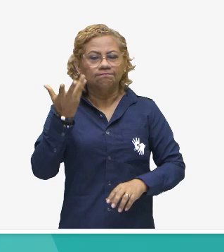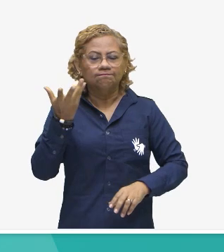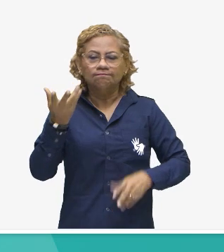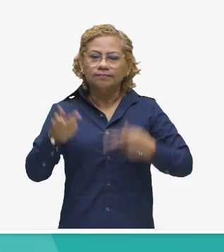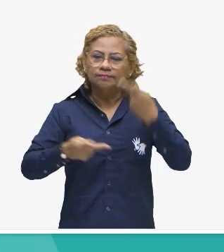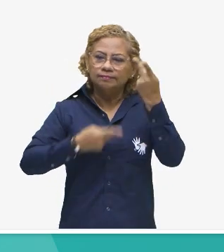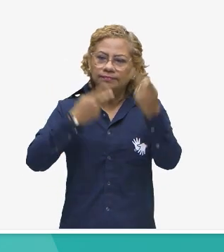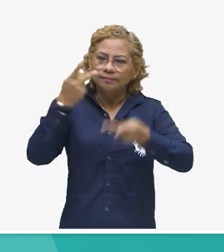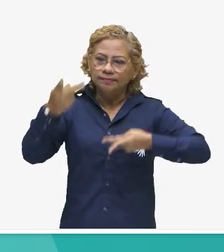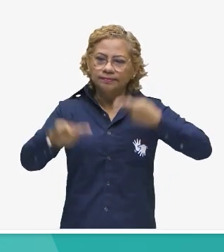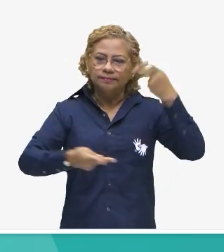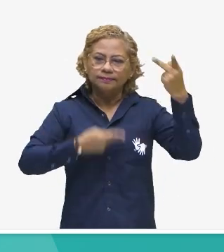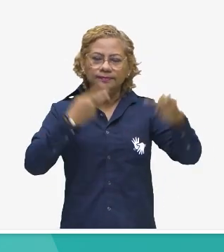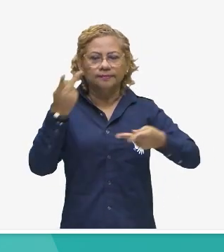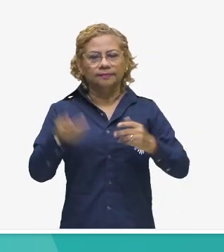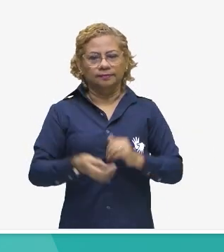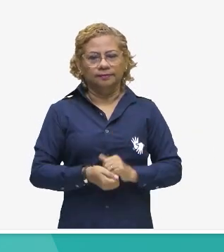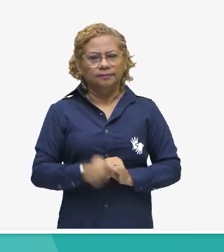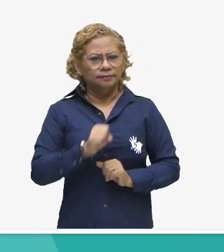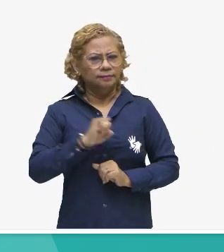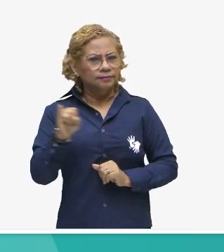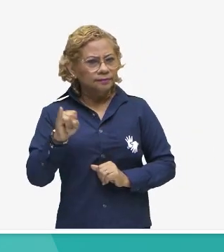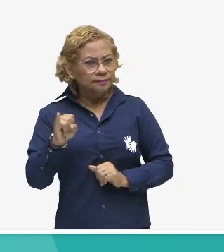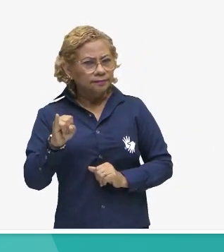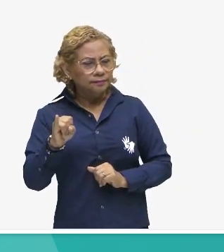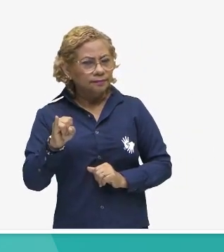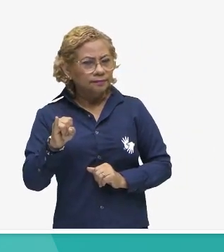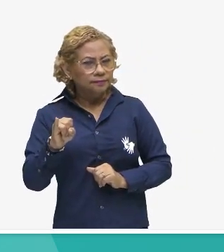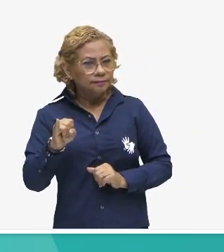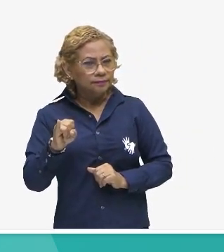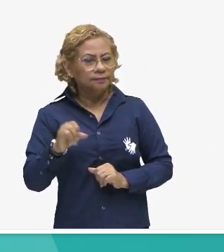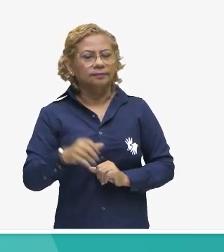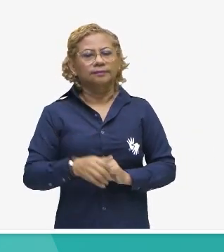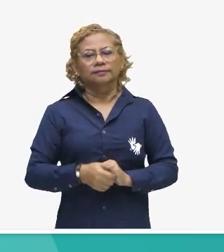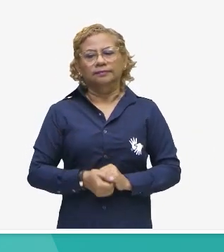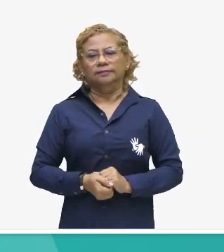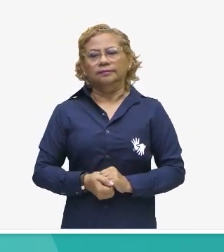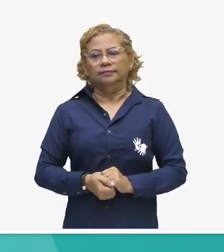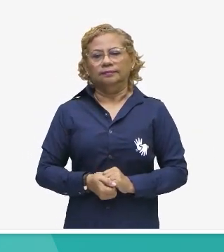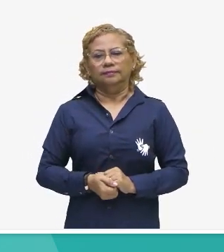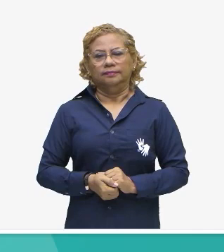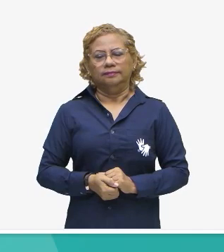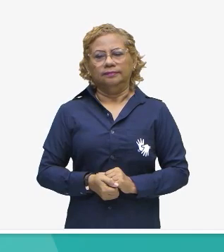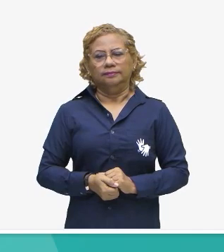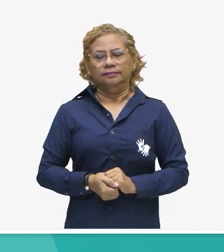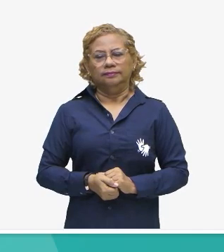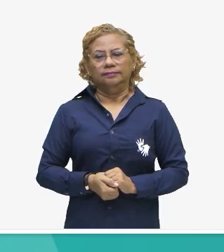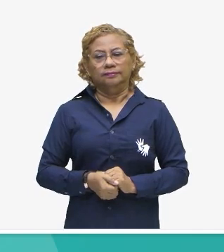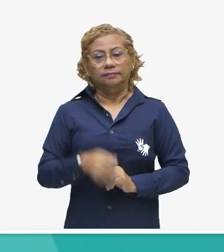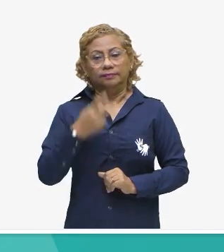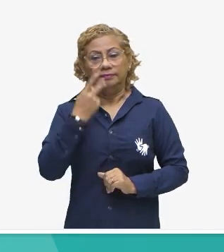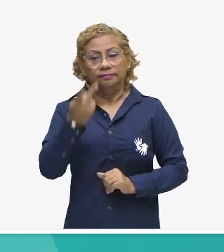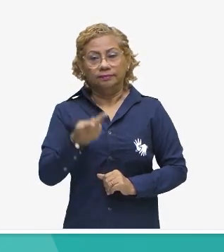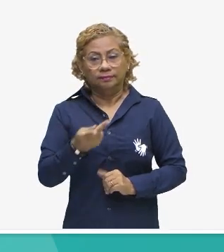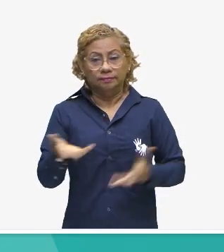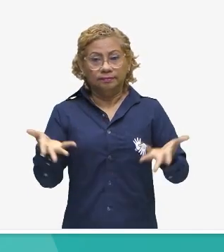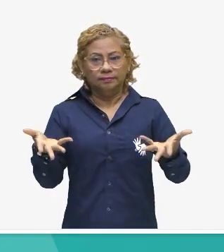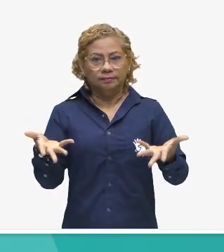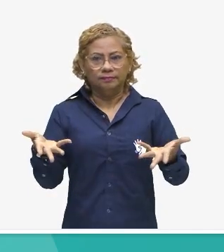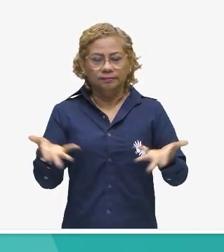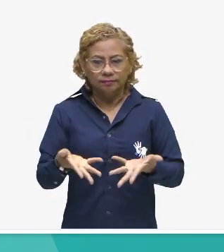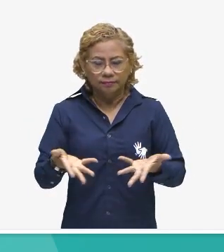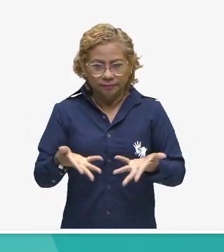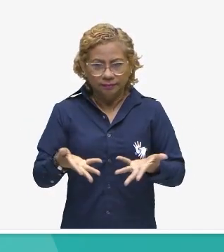falando. Então, se algo está acontecendo neste momento, no ato da